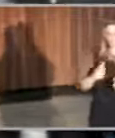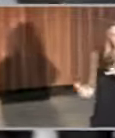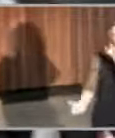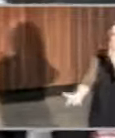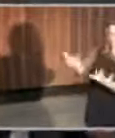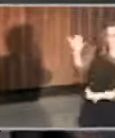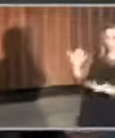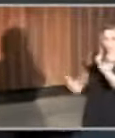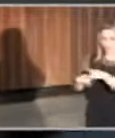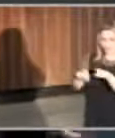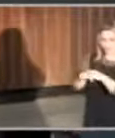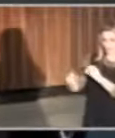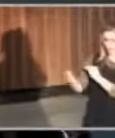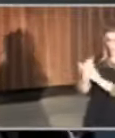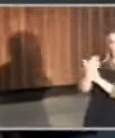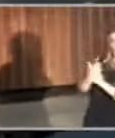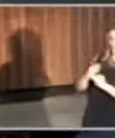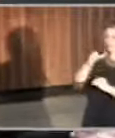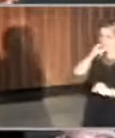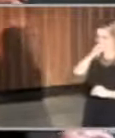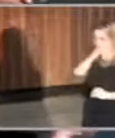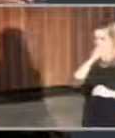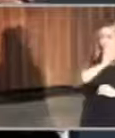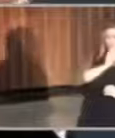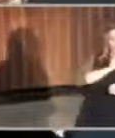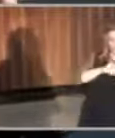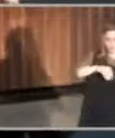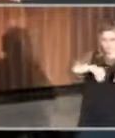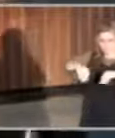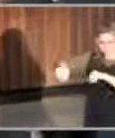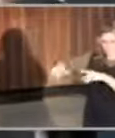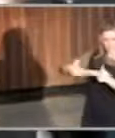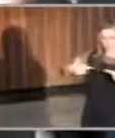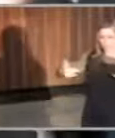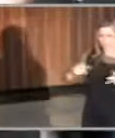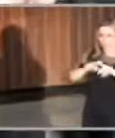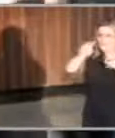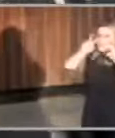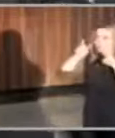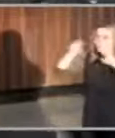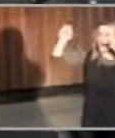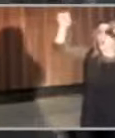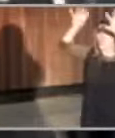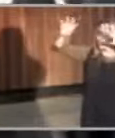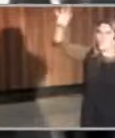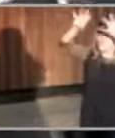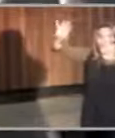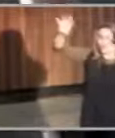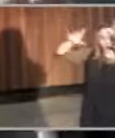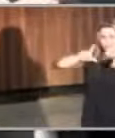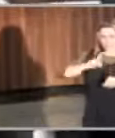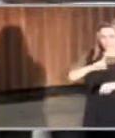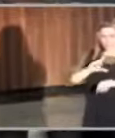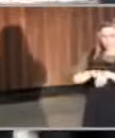aquecendo o povo no frio do deserto. E viam a nuvem que cobria